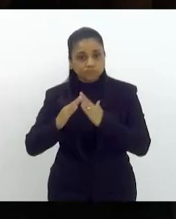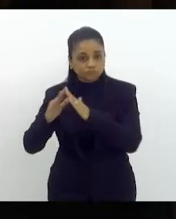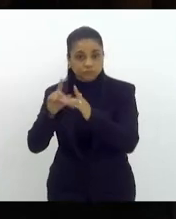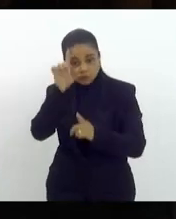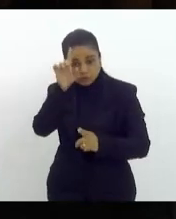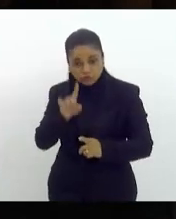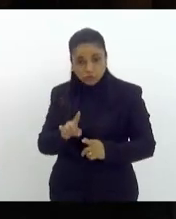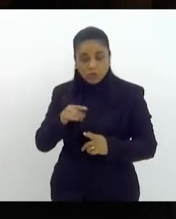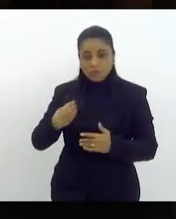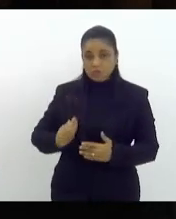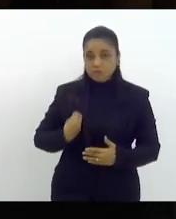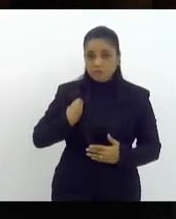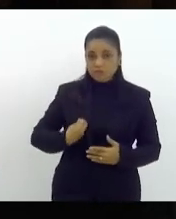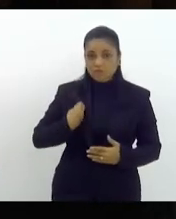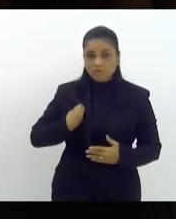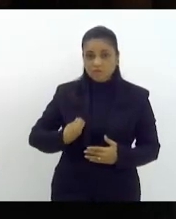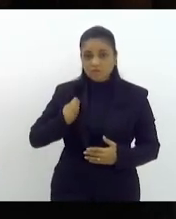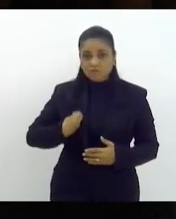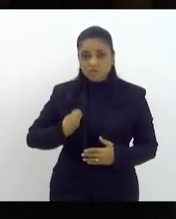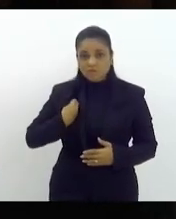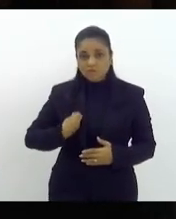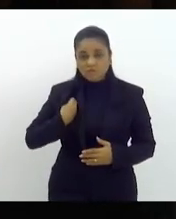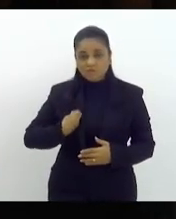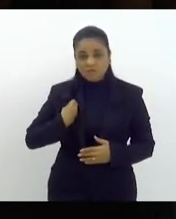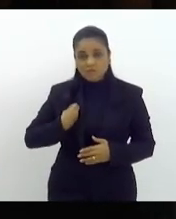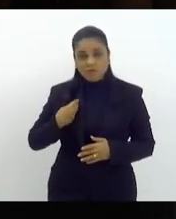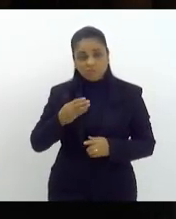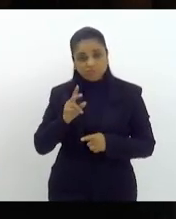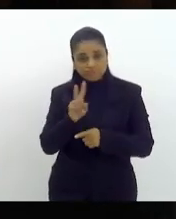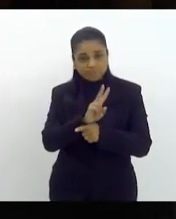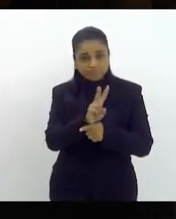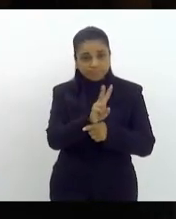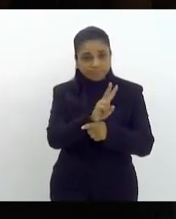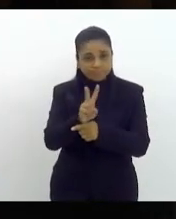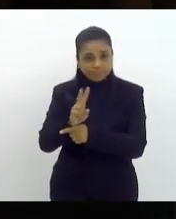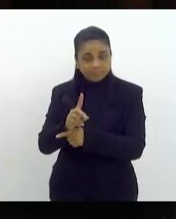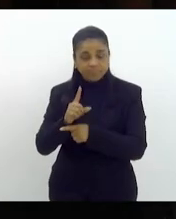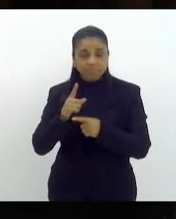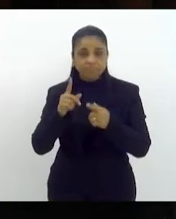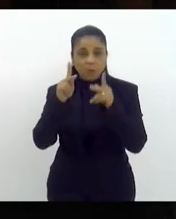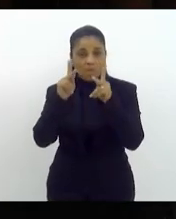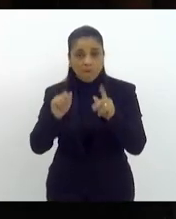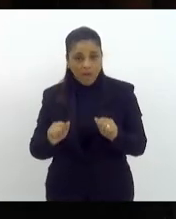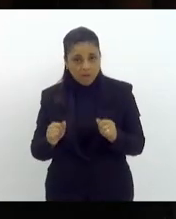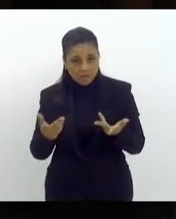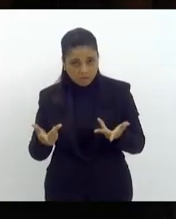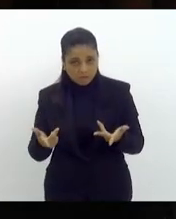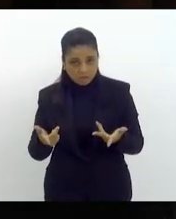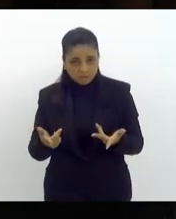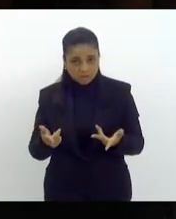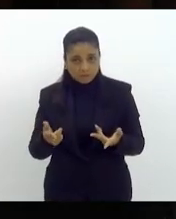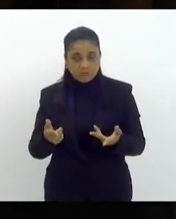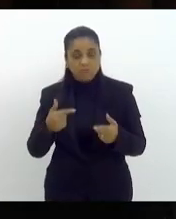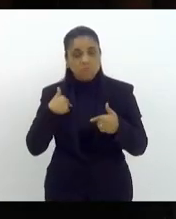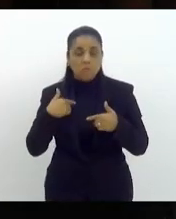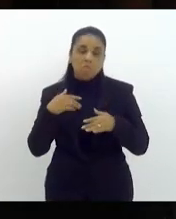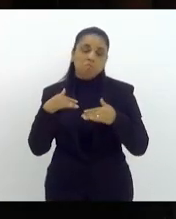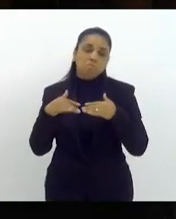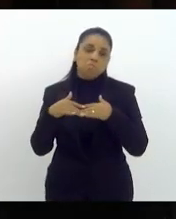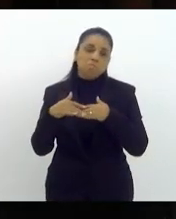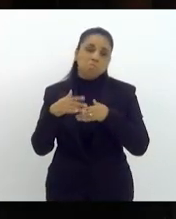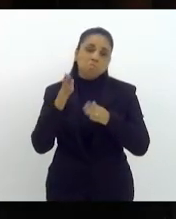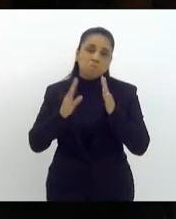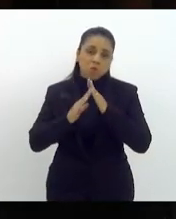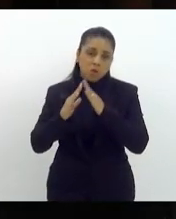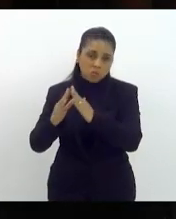o direito de viver um pouco mais em paz que hoje infelizmente os moradores da minha cidade dessa